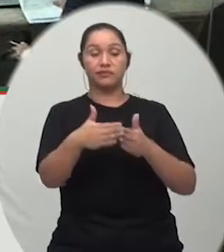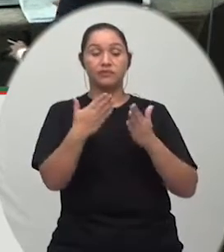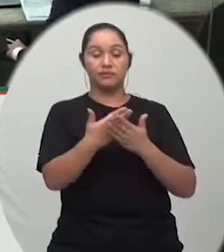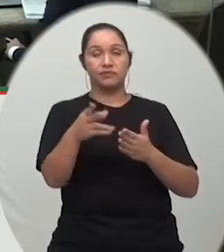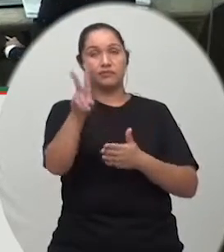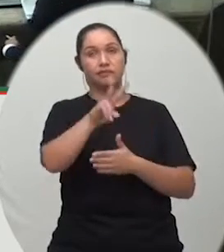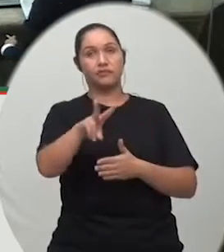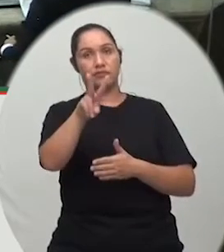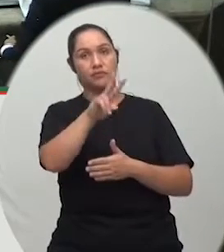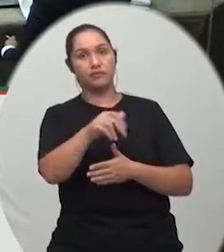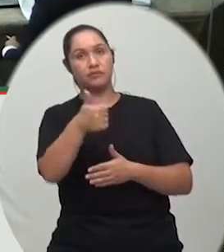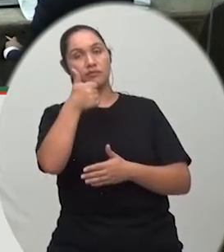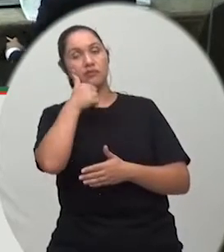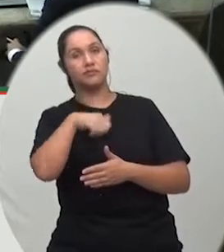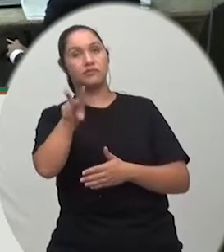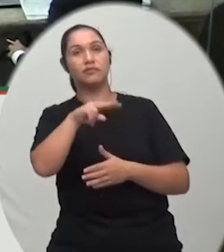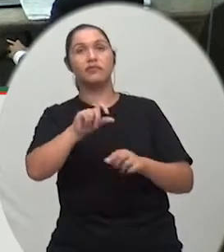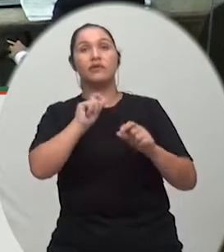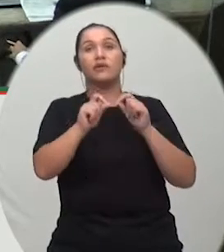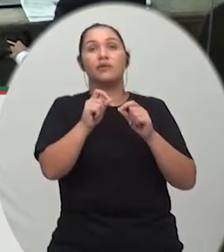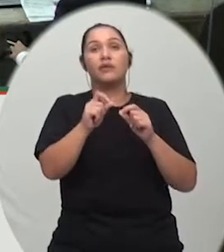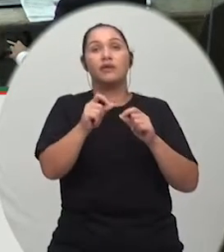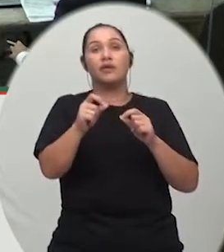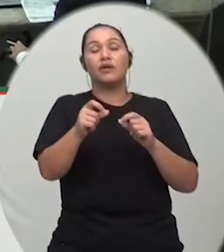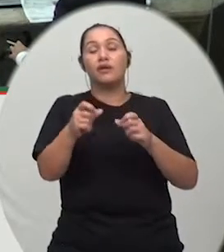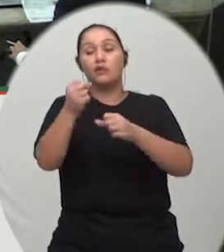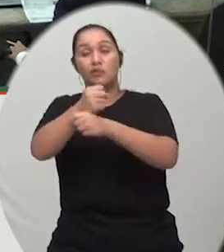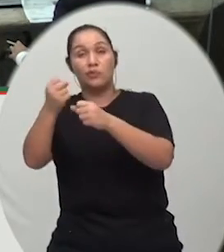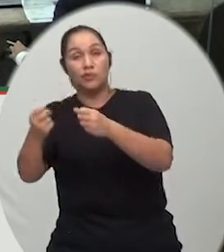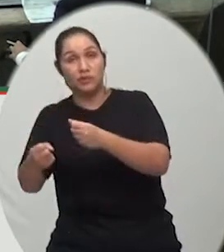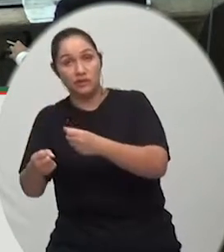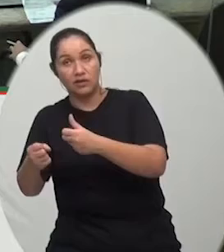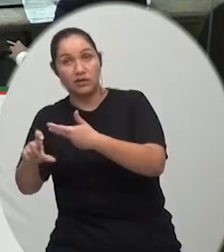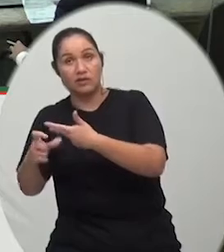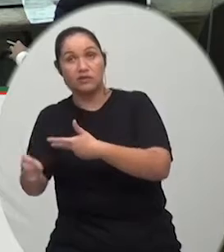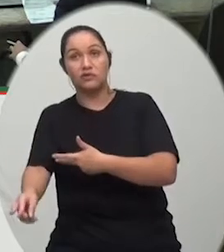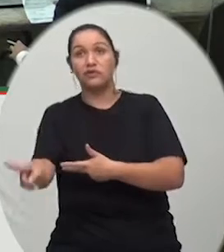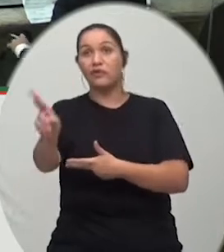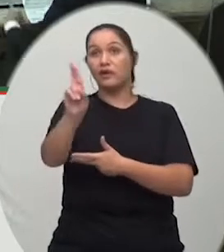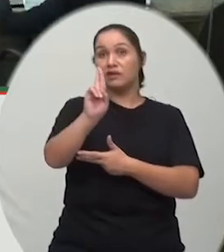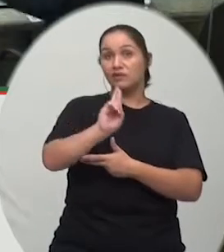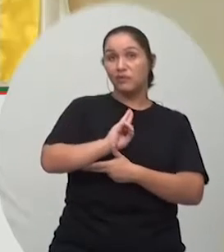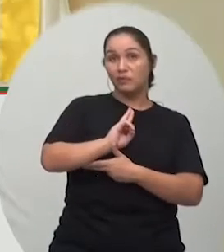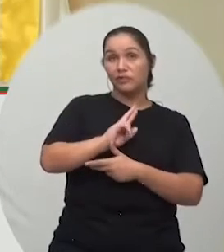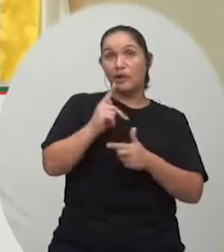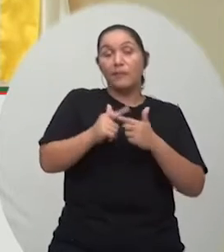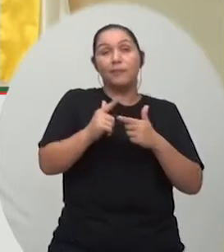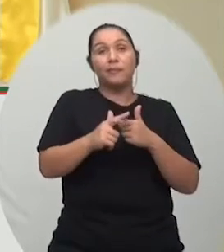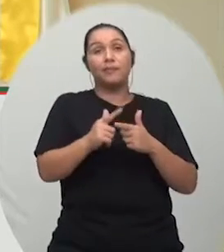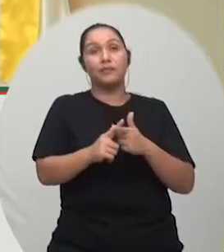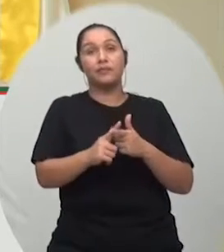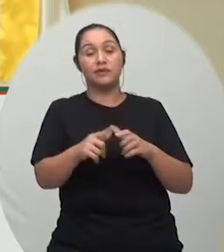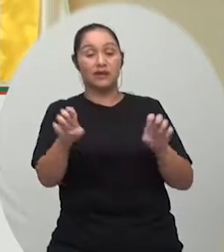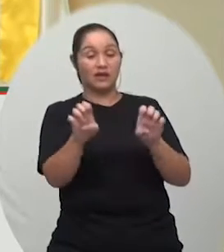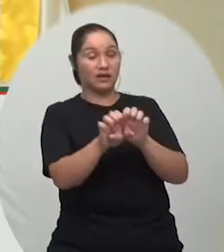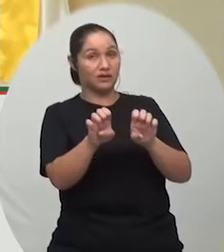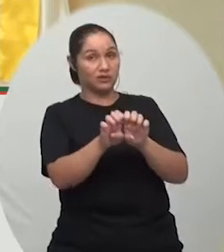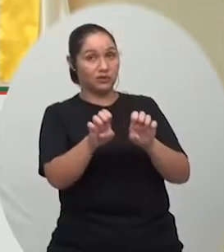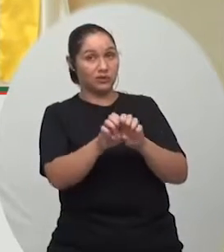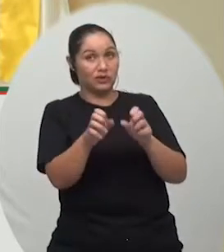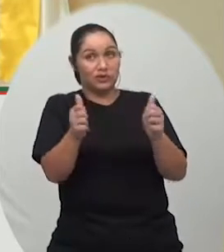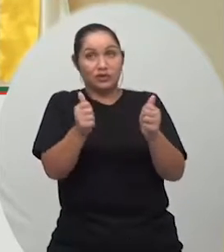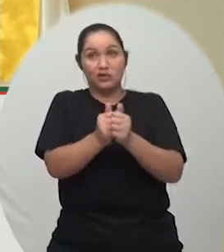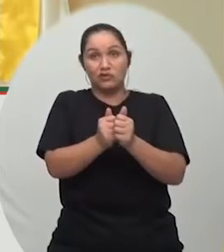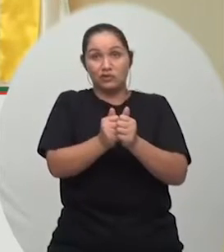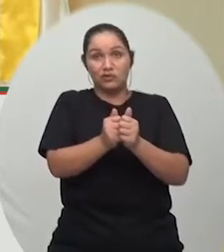é justamente ter uma resposta, até porque essa estrutura ela está vinculada à FANCRI.